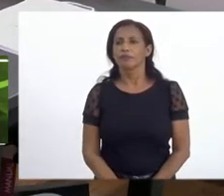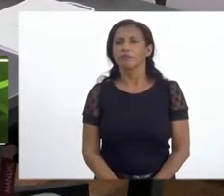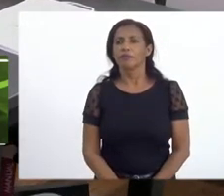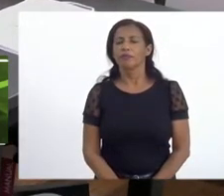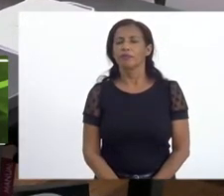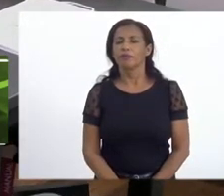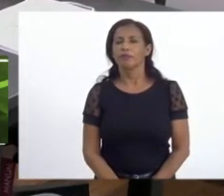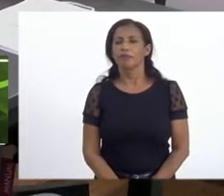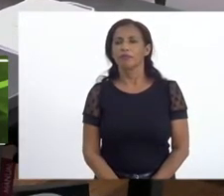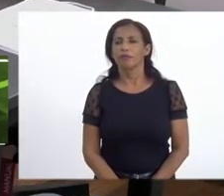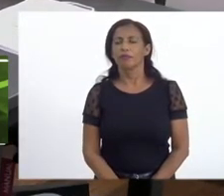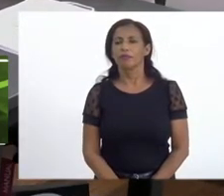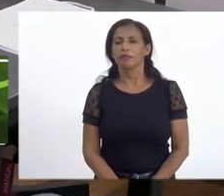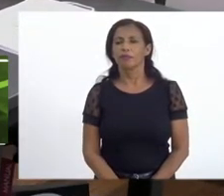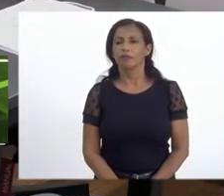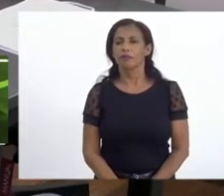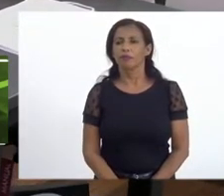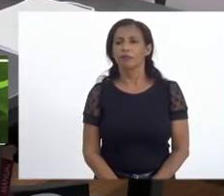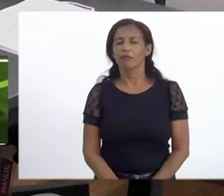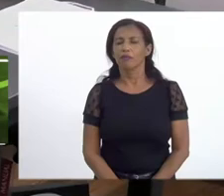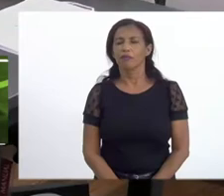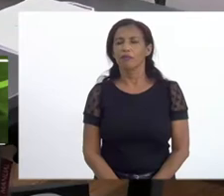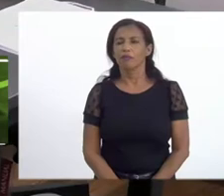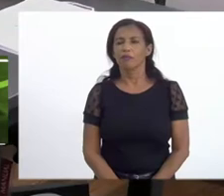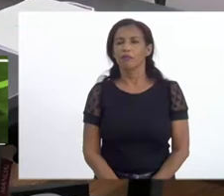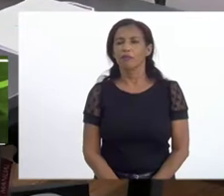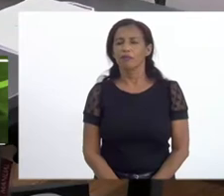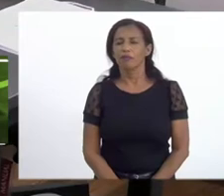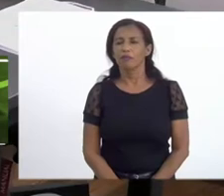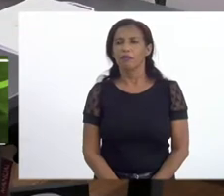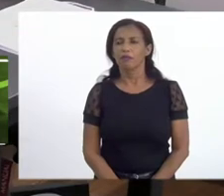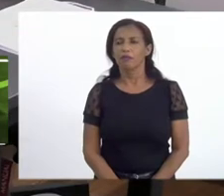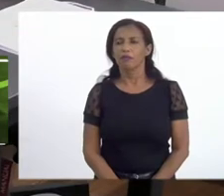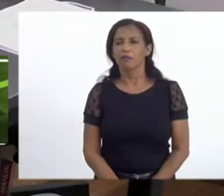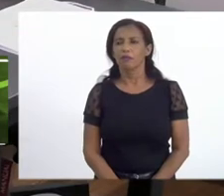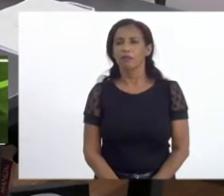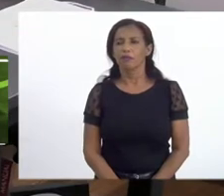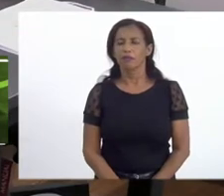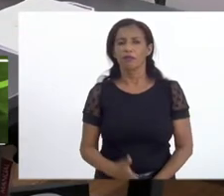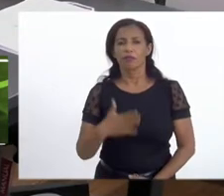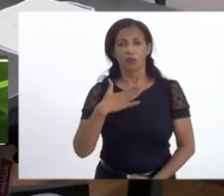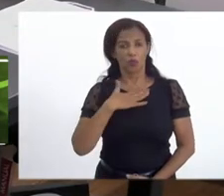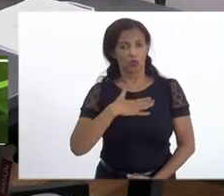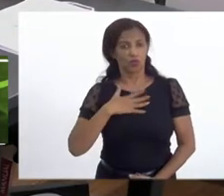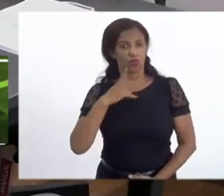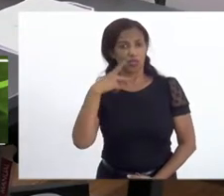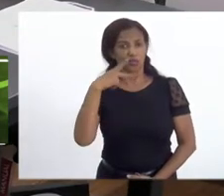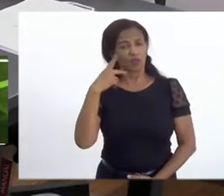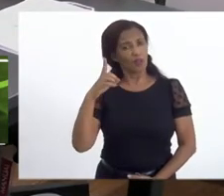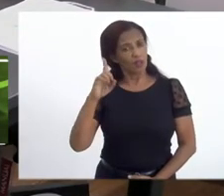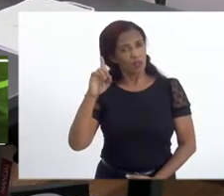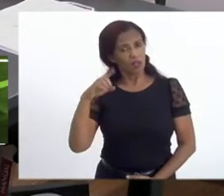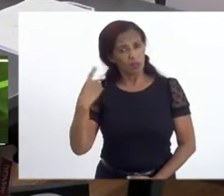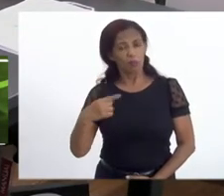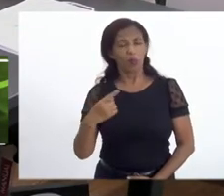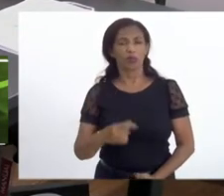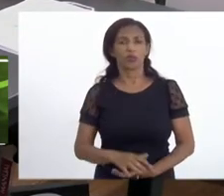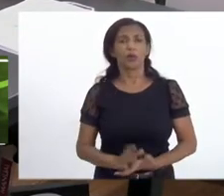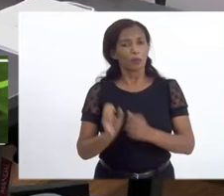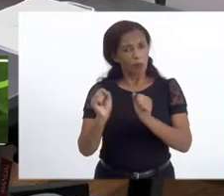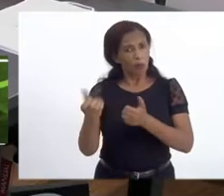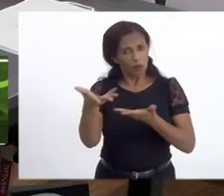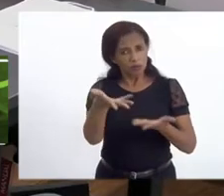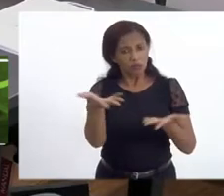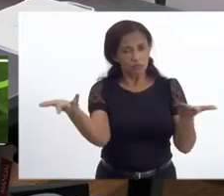Então vamos deputada, dando. Eu gostaria de falar depois, tá? Se for possível. Pode falar agora, Marcos Navega.